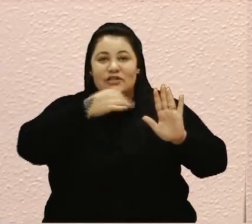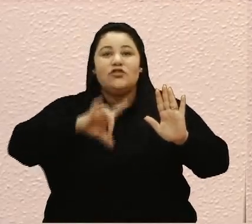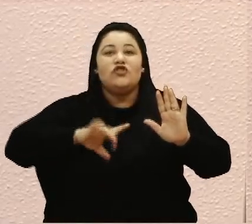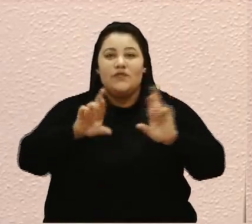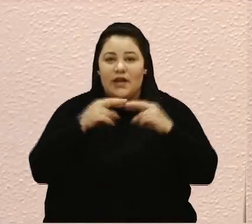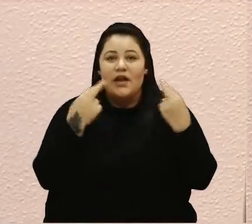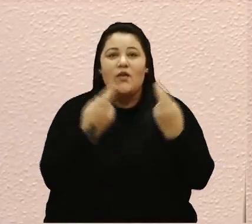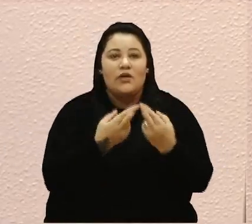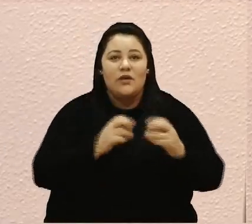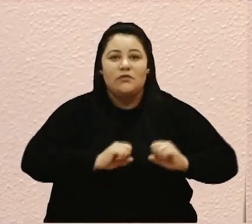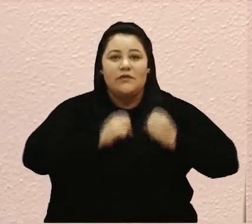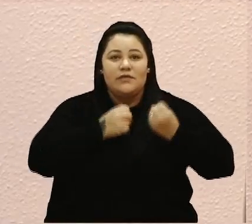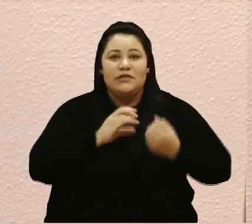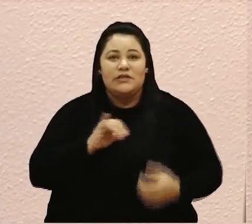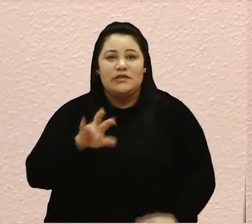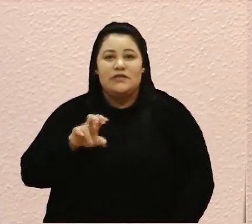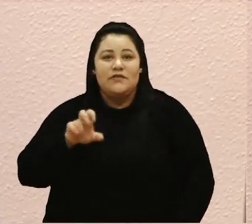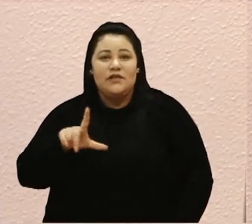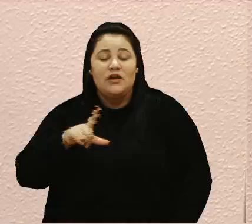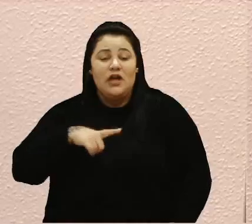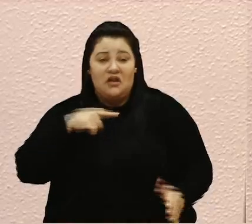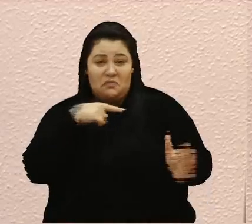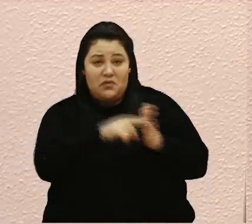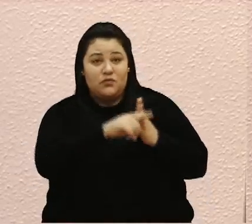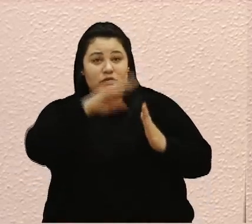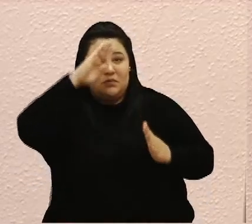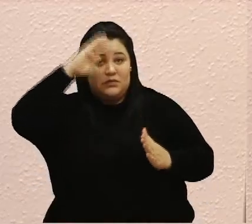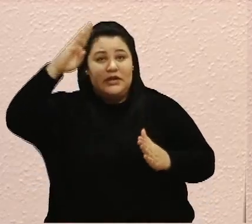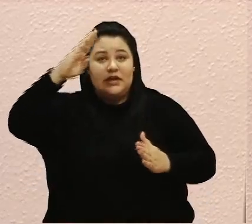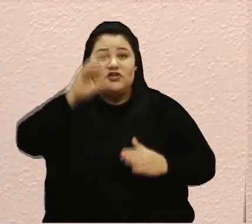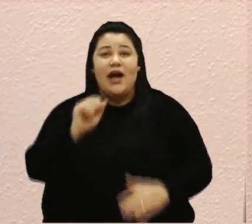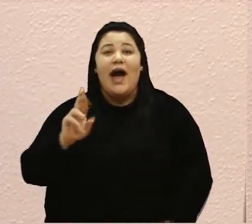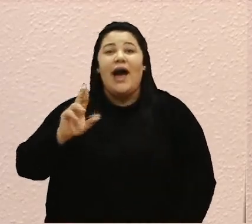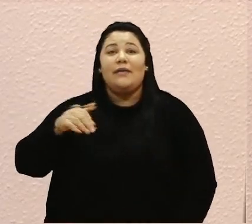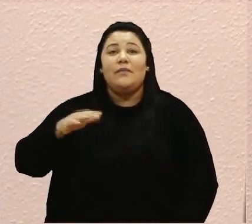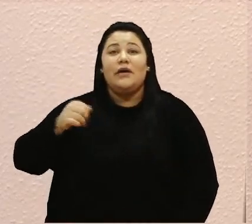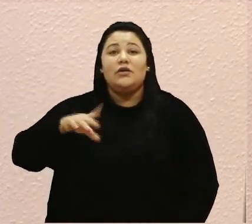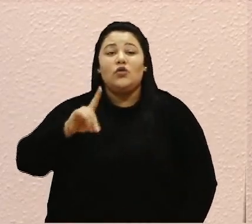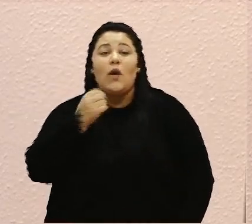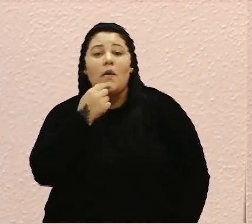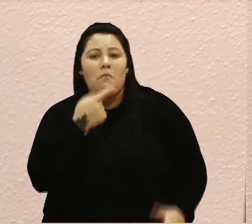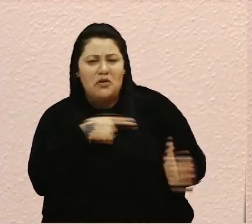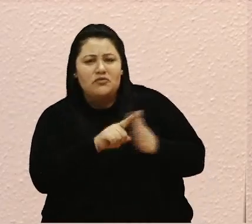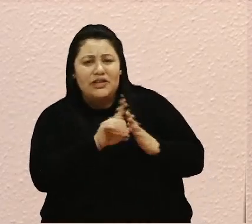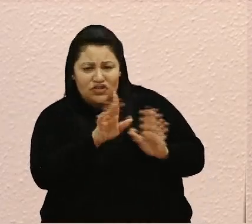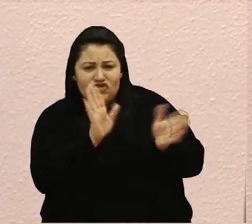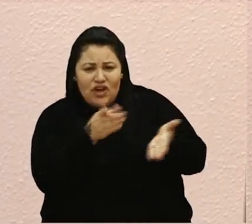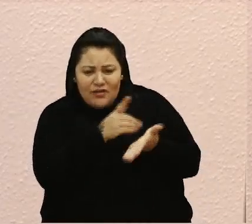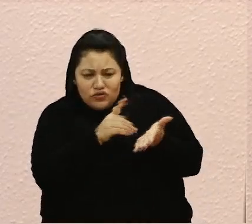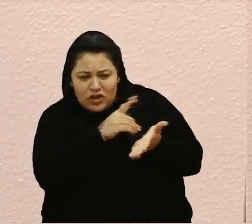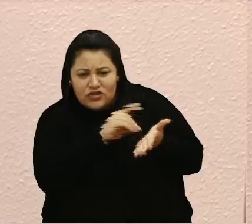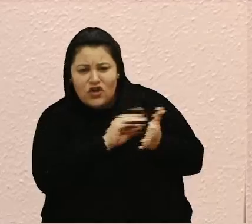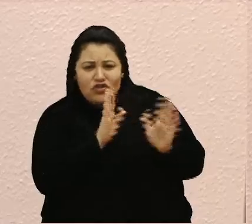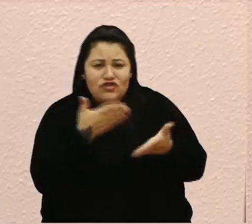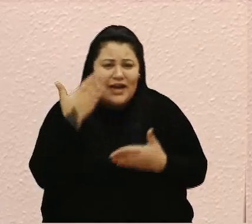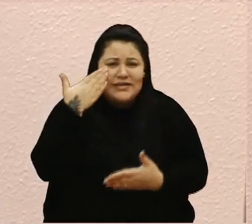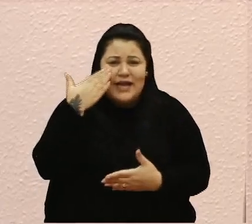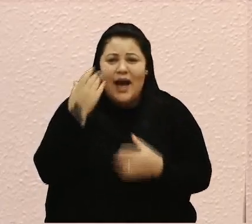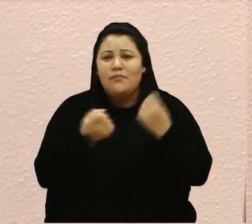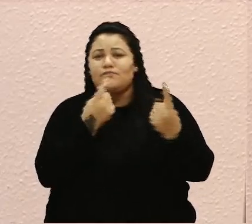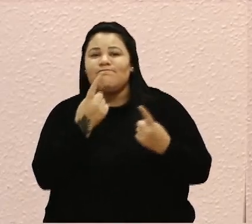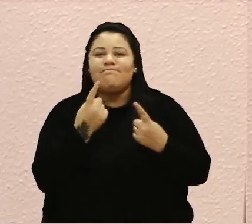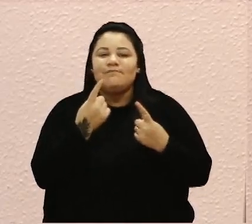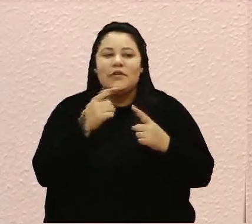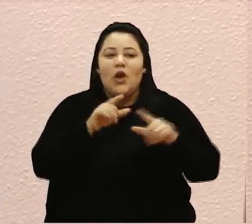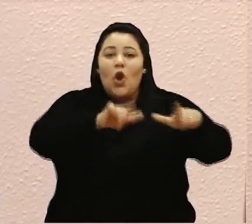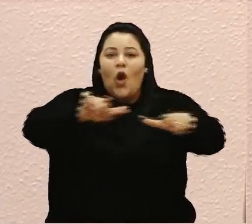Defesa Civil. Fiz uma pergunta para o Tenente Armando se o município já tinha um diagnóstico da situação acontecida na nossa cidade, dos pontos críticos,